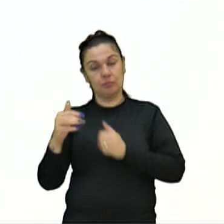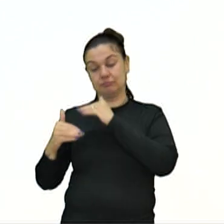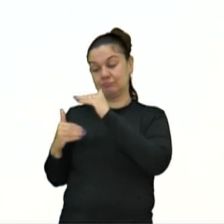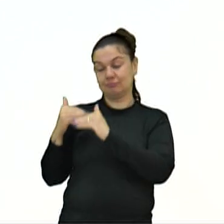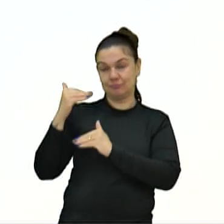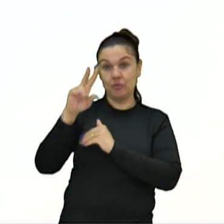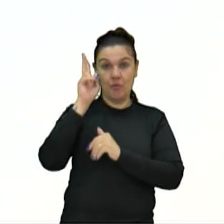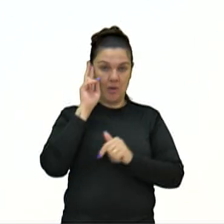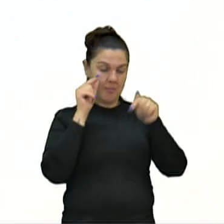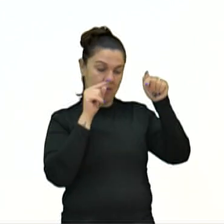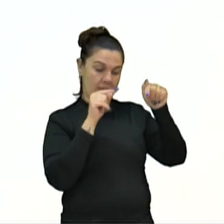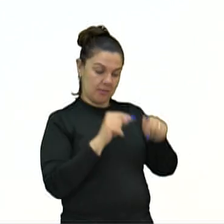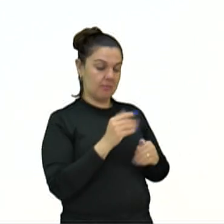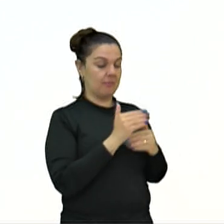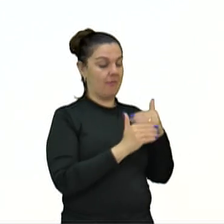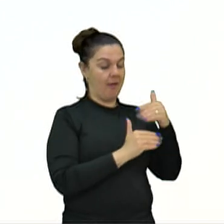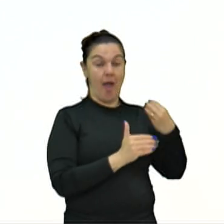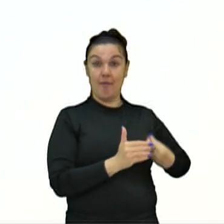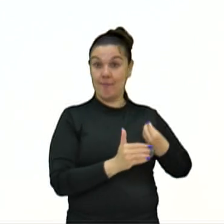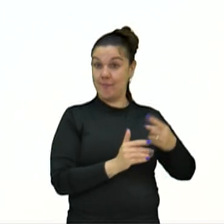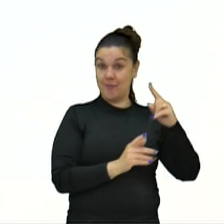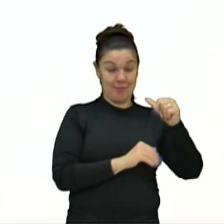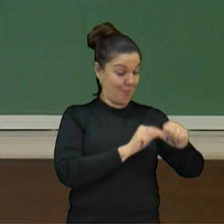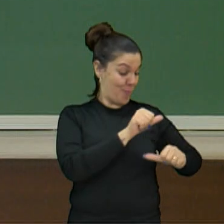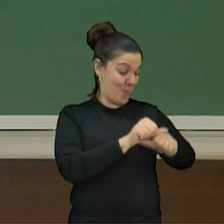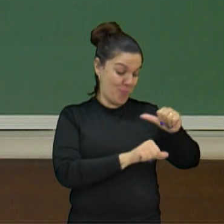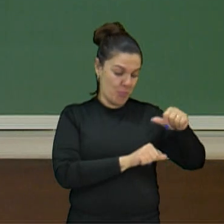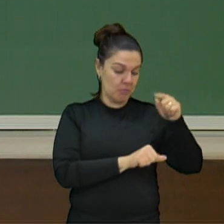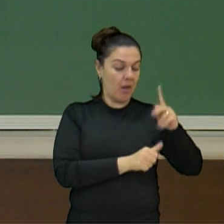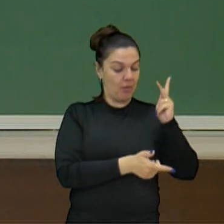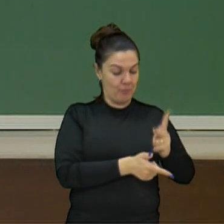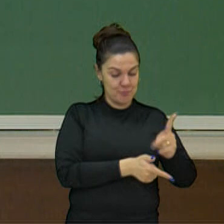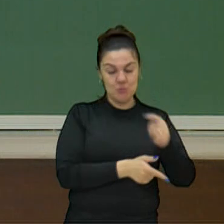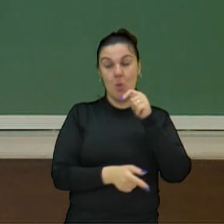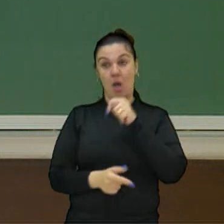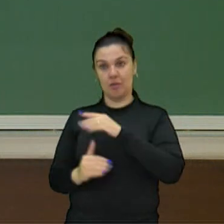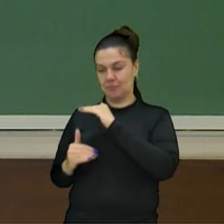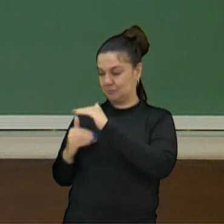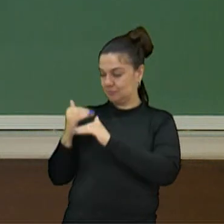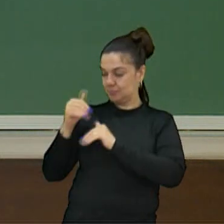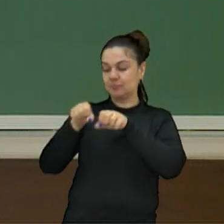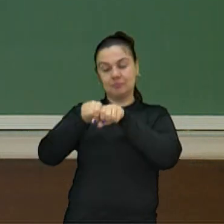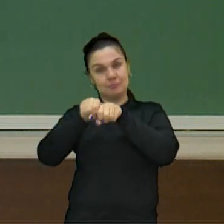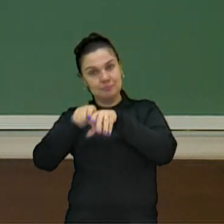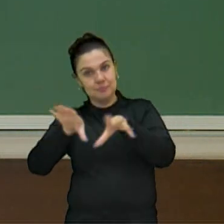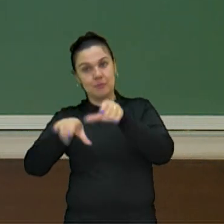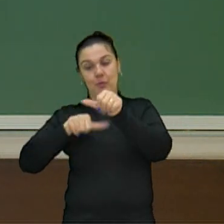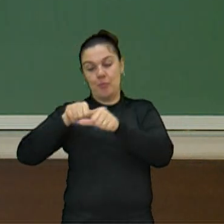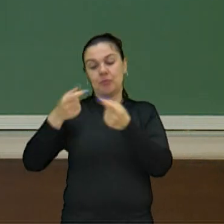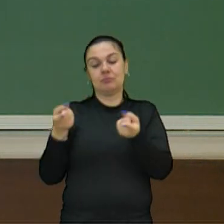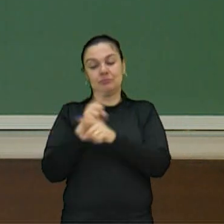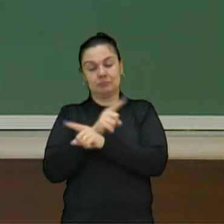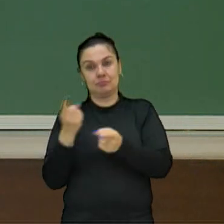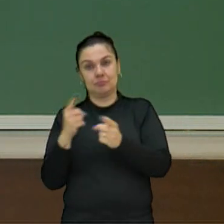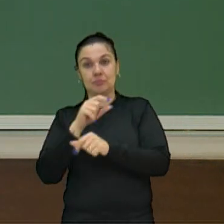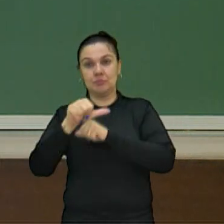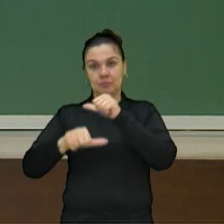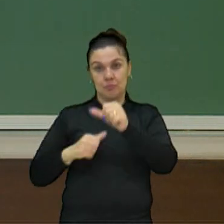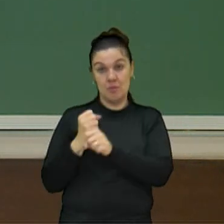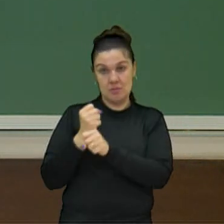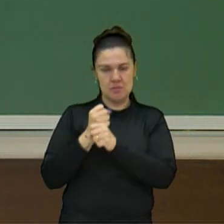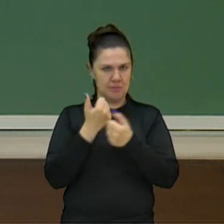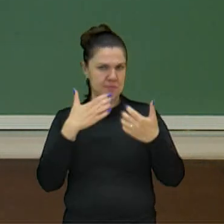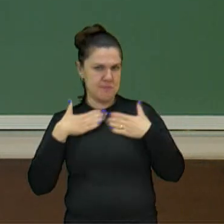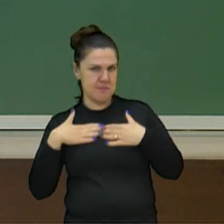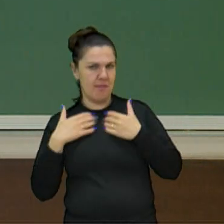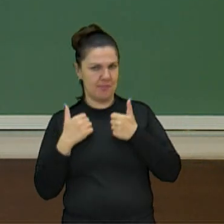também. Fixismo, a vida não muda, ela é imutável. E o evolucionismo, a vida evolui, ela se altera ao longo do tempo. Tranquila a aula